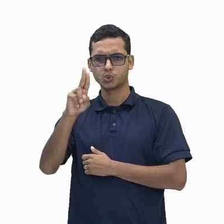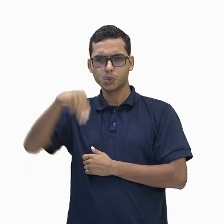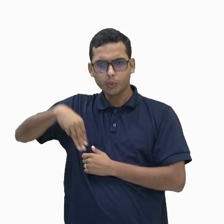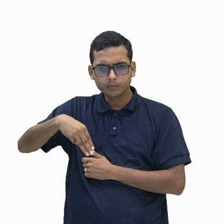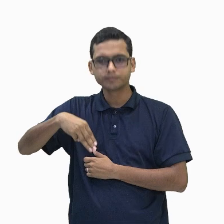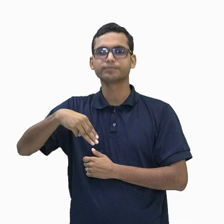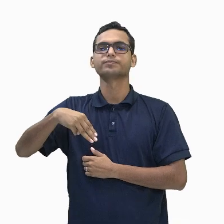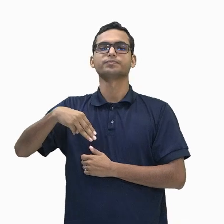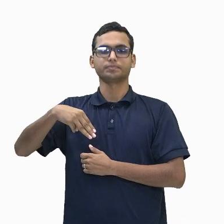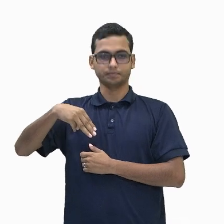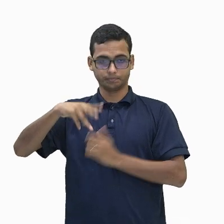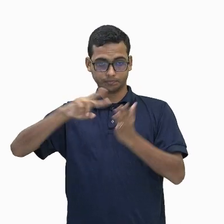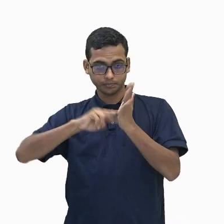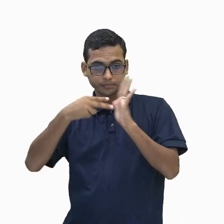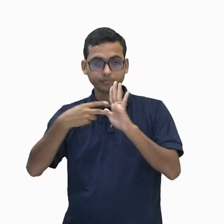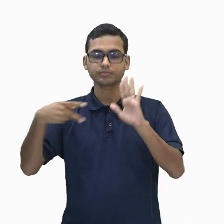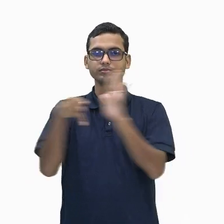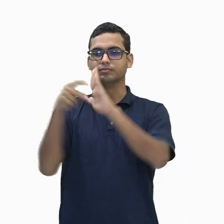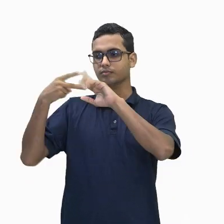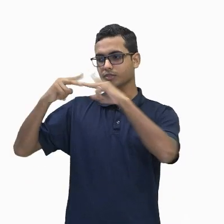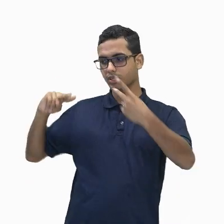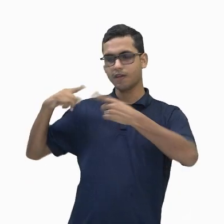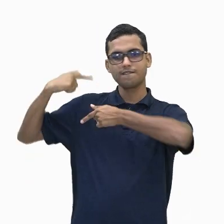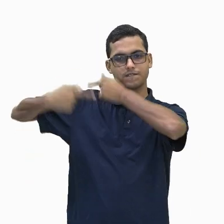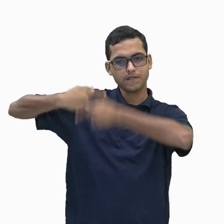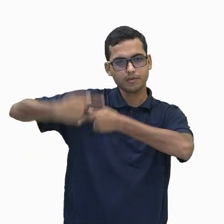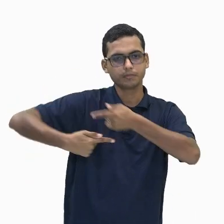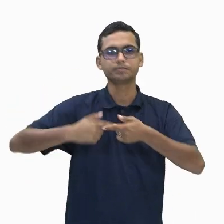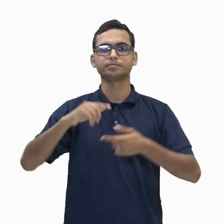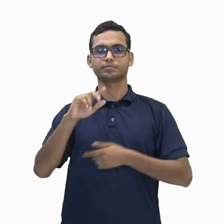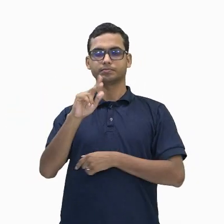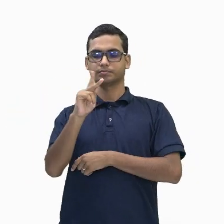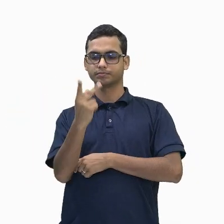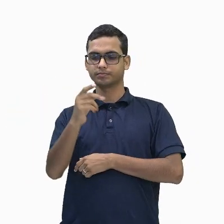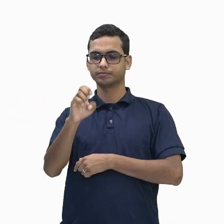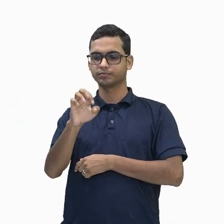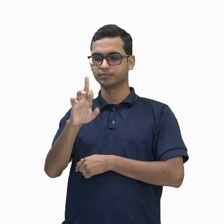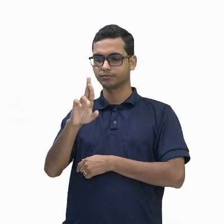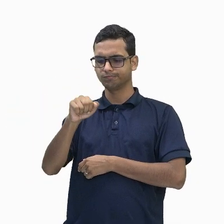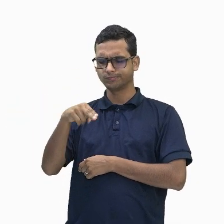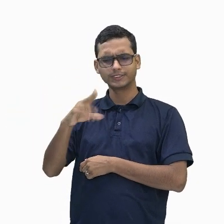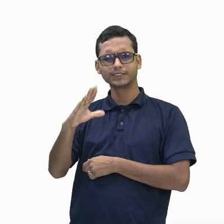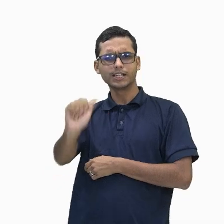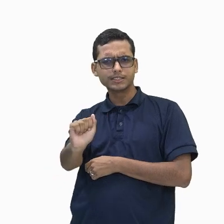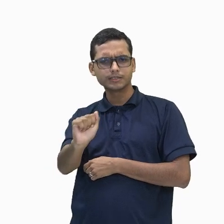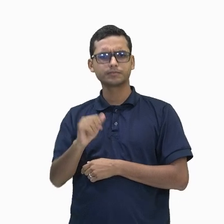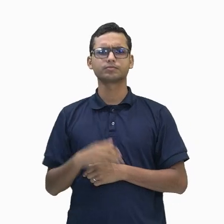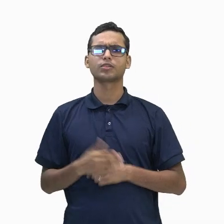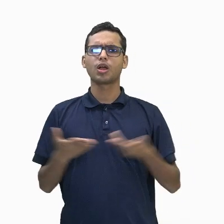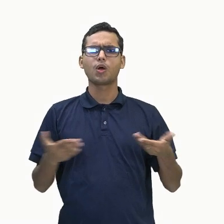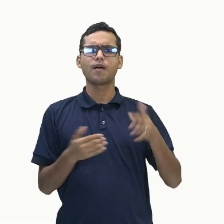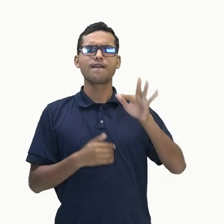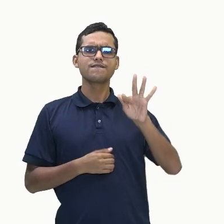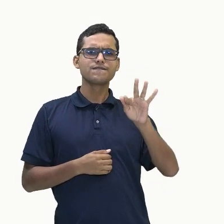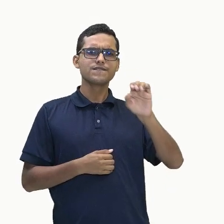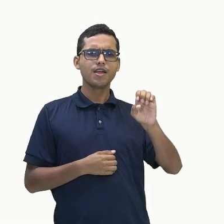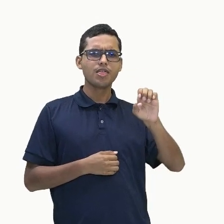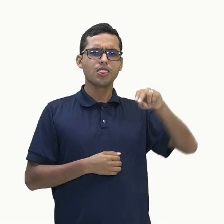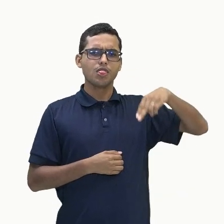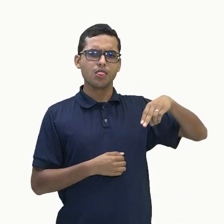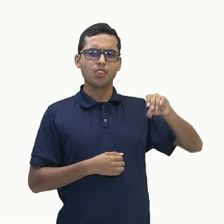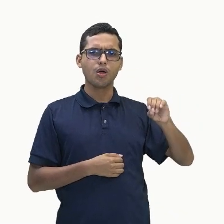representação gráfica que nos permite analisar o comportamento de um fenótipo. Professora, o que é um fenótipo? Fenótipo é aquilo